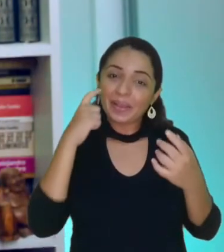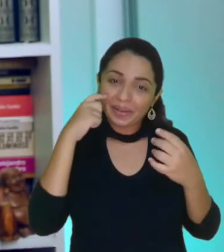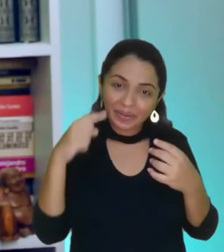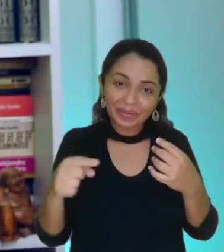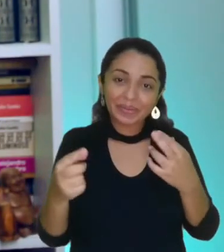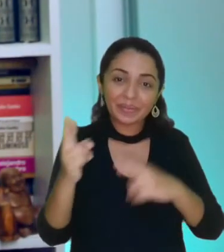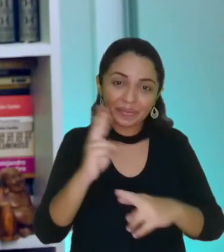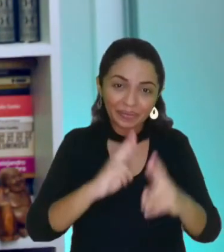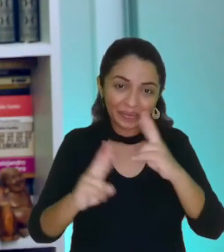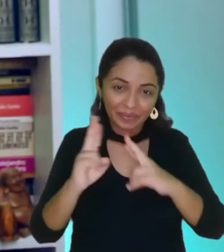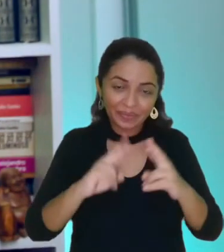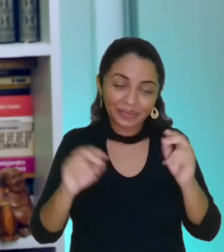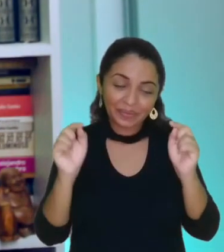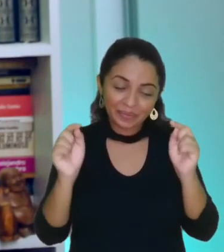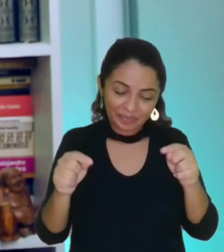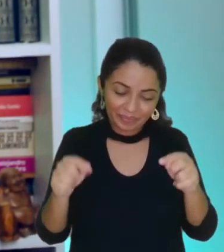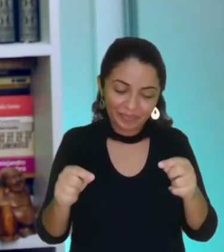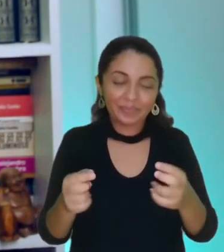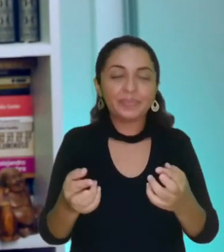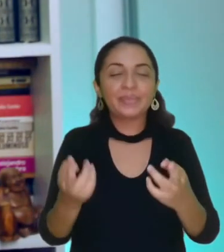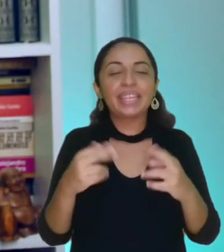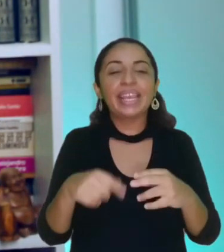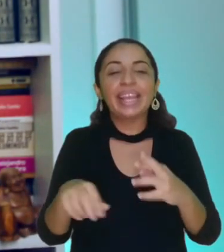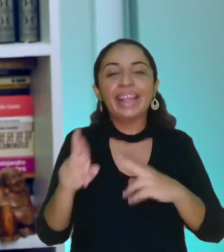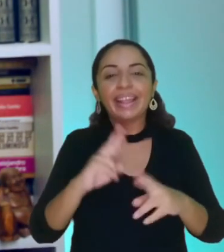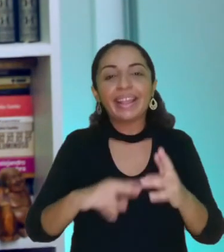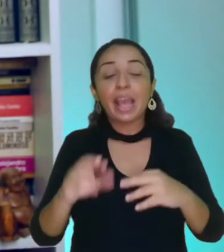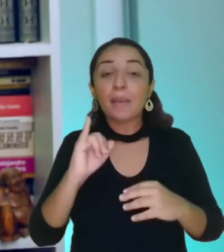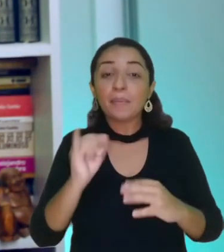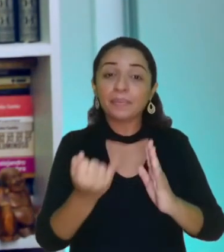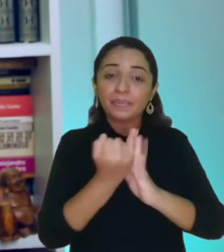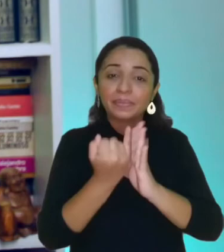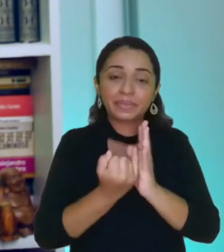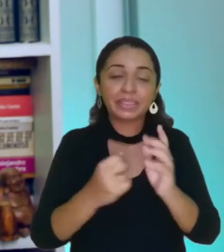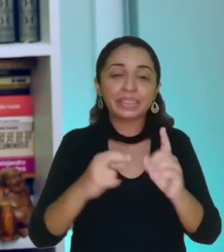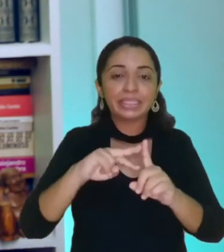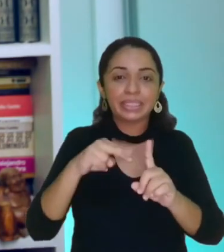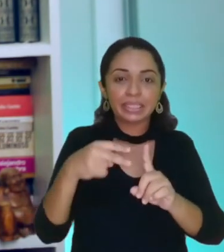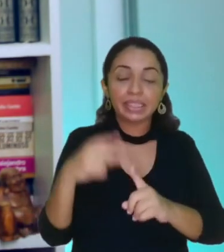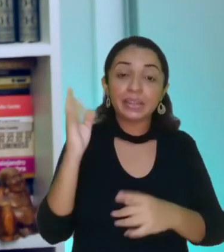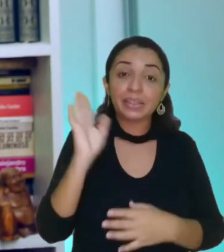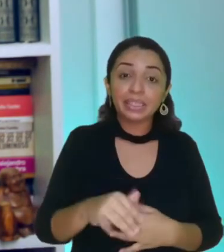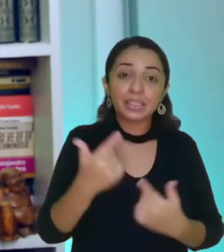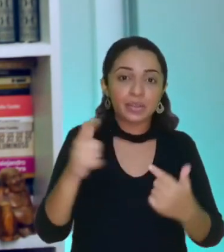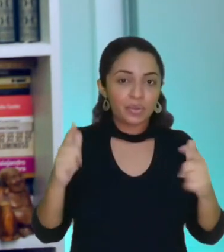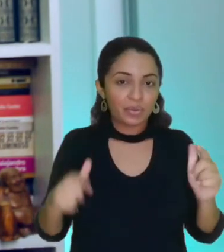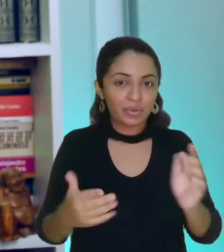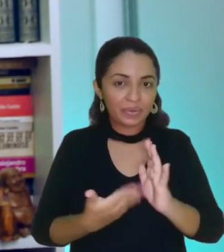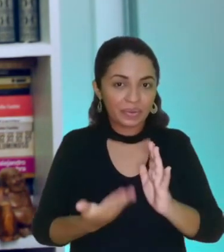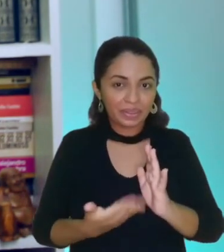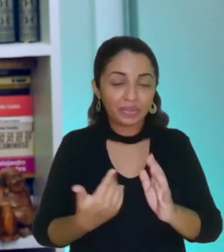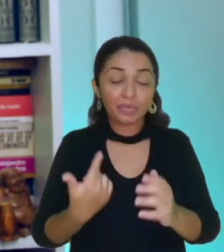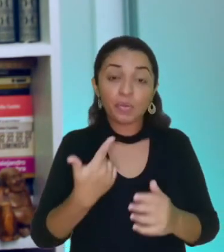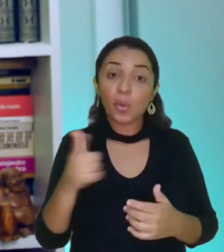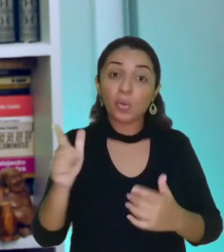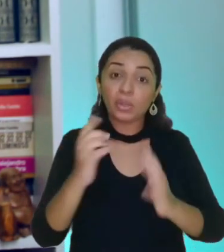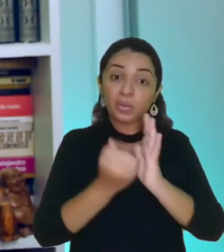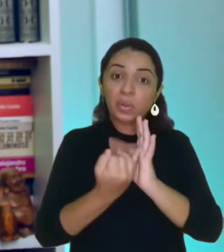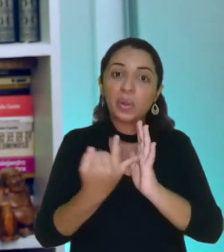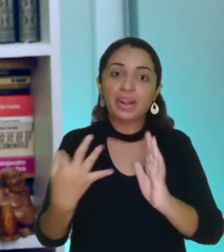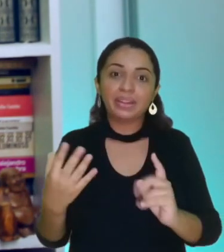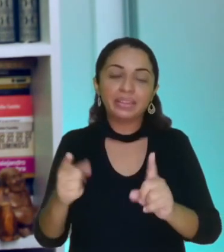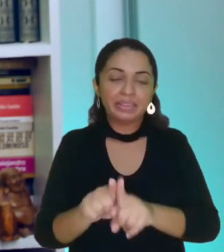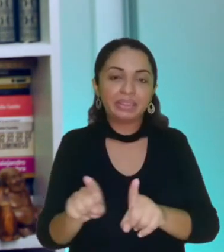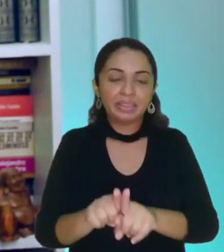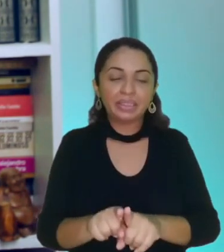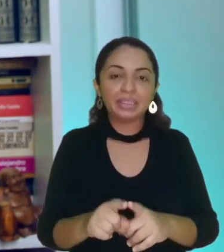aba dos comentários. Aproveita para se inscrever no canal. Eu vou trazer outros livros de outras coleções que eu